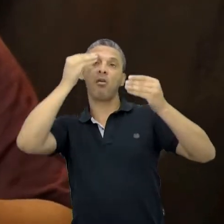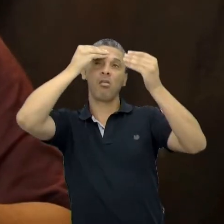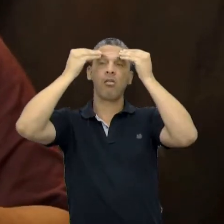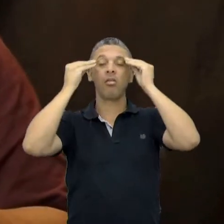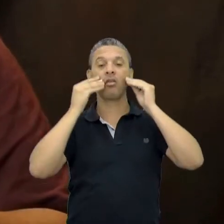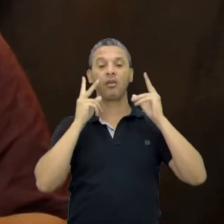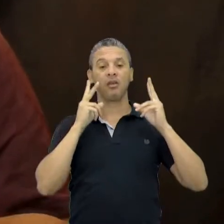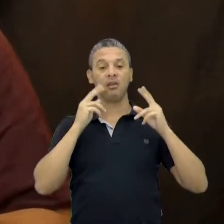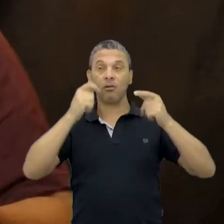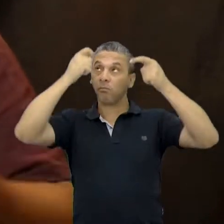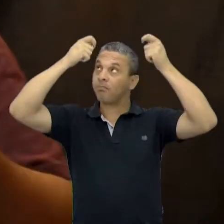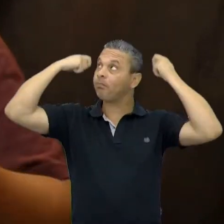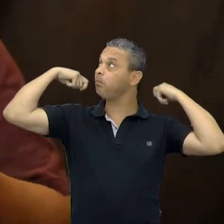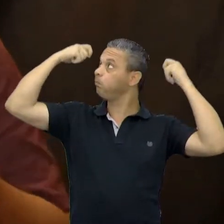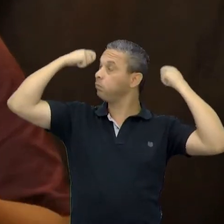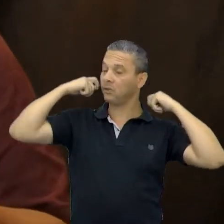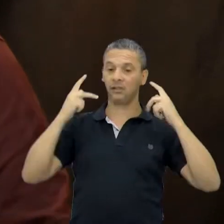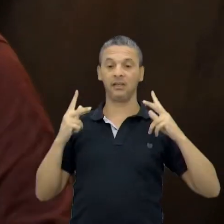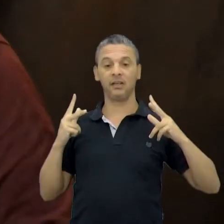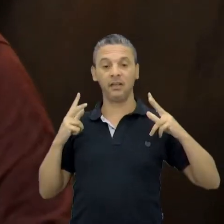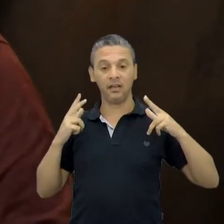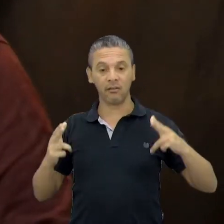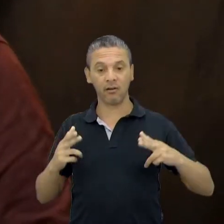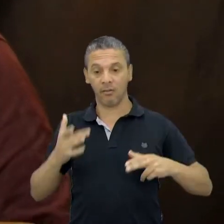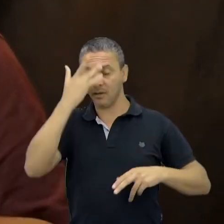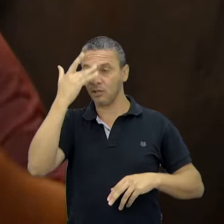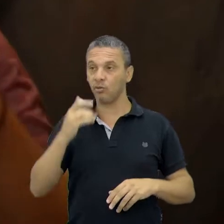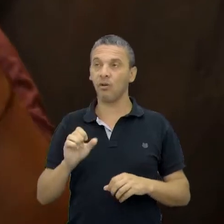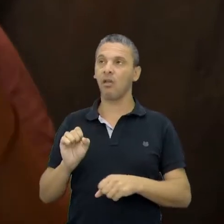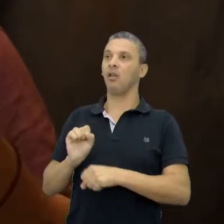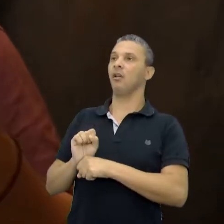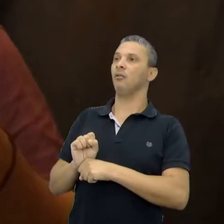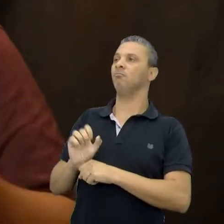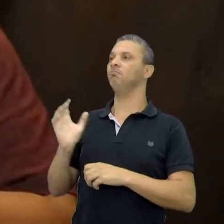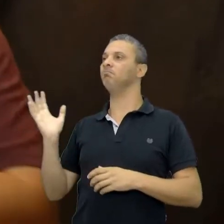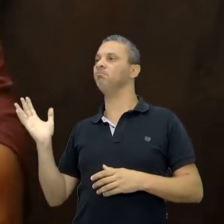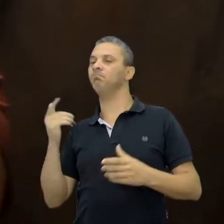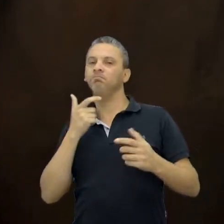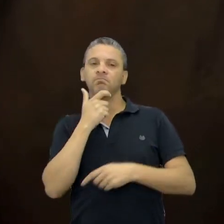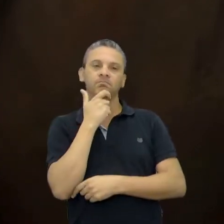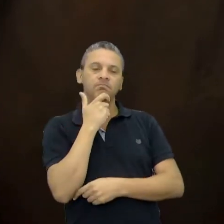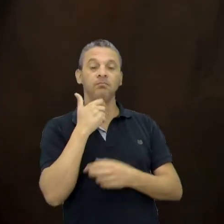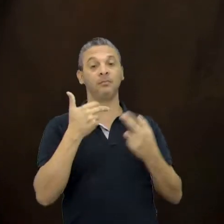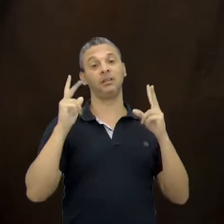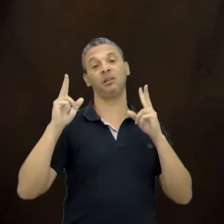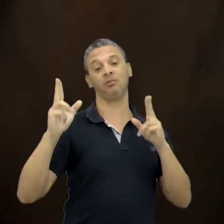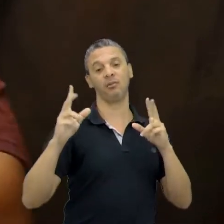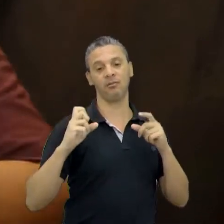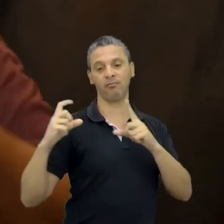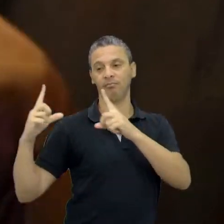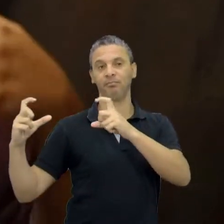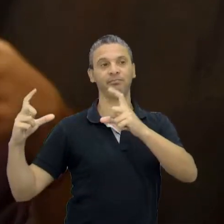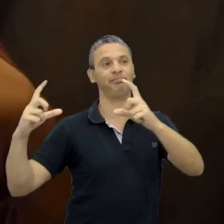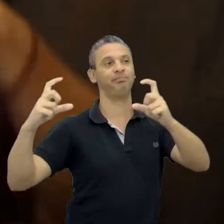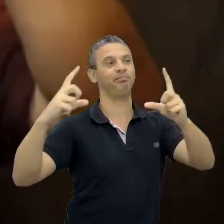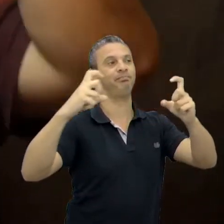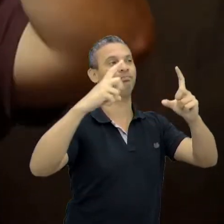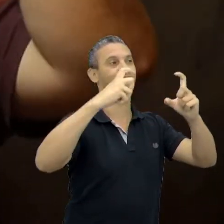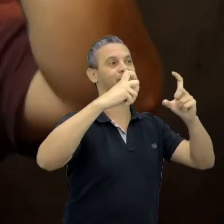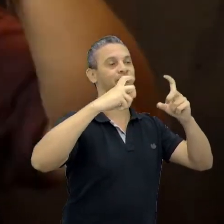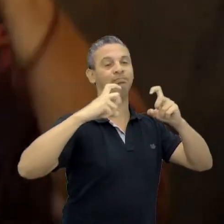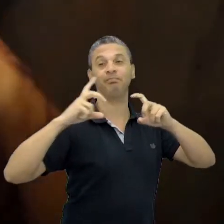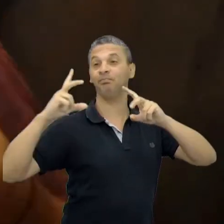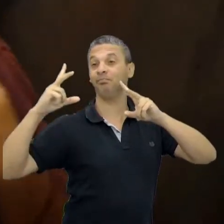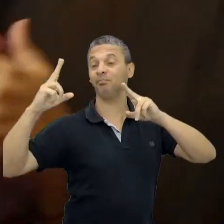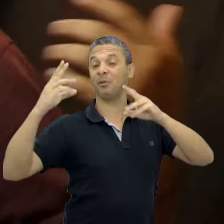o mesmo penteado, a mesma pose, com a diferença que está você aqui e outro fotógrafo meio metro de você, ou você está agachado, tem